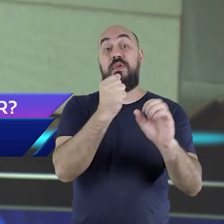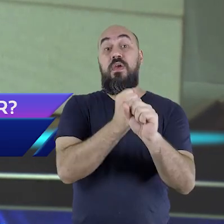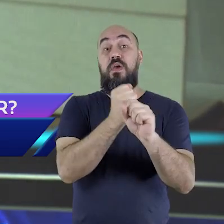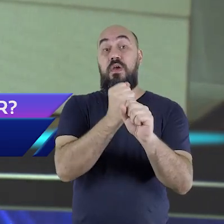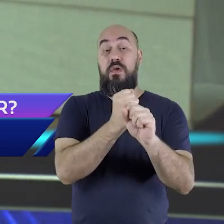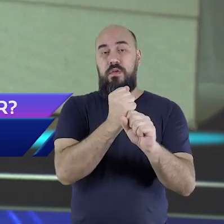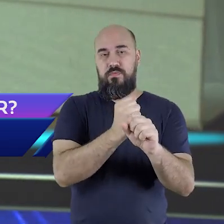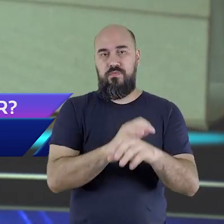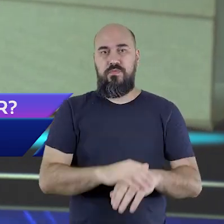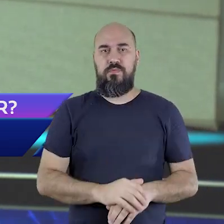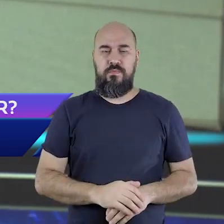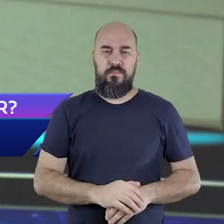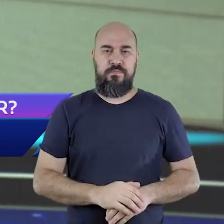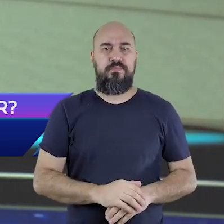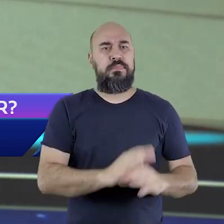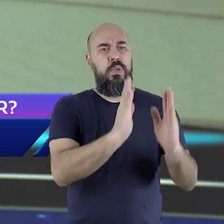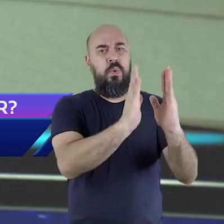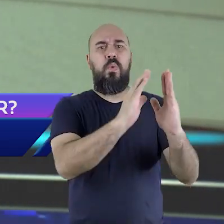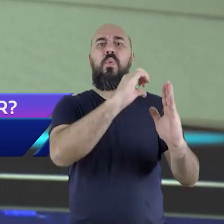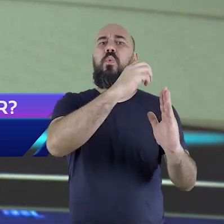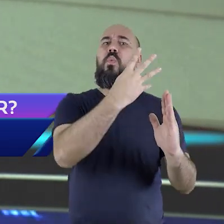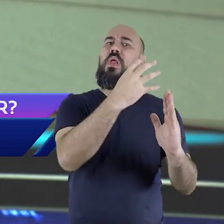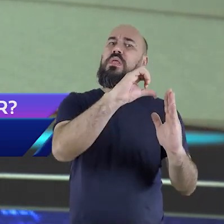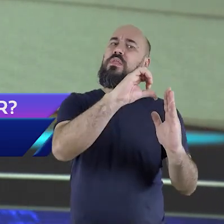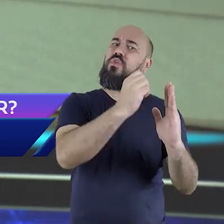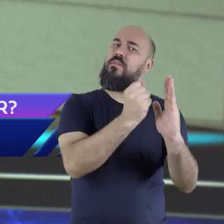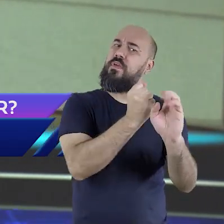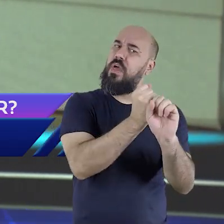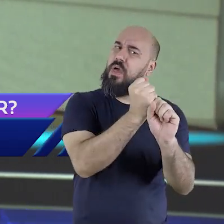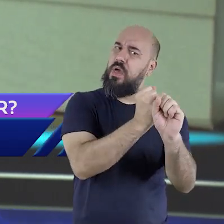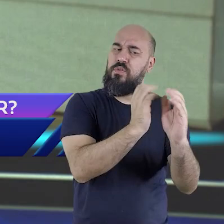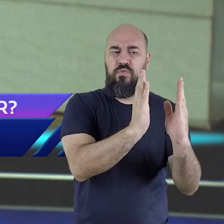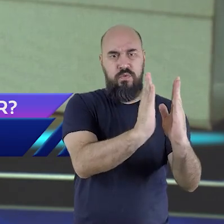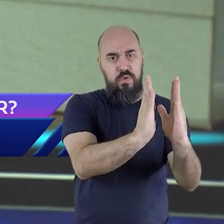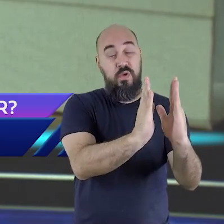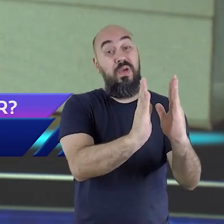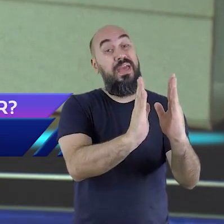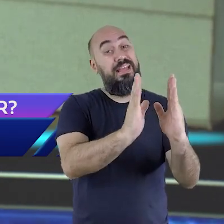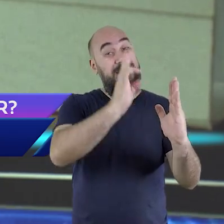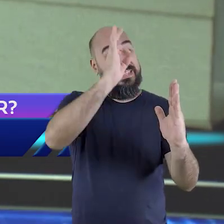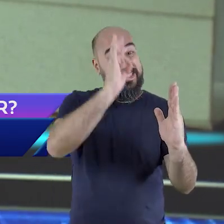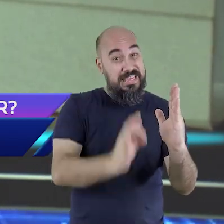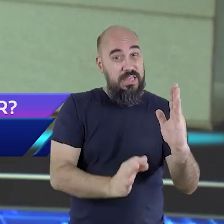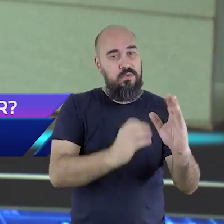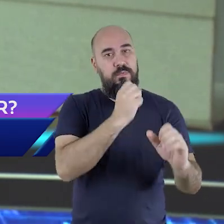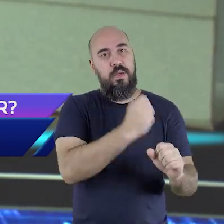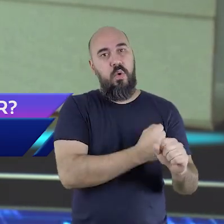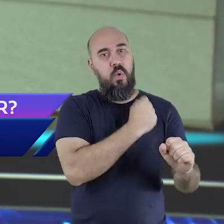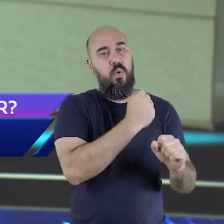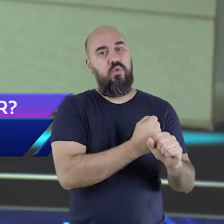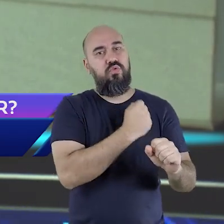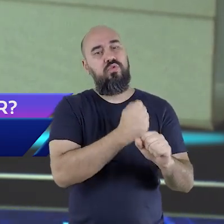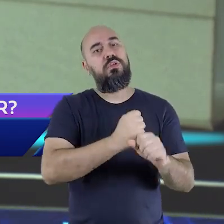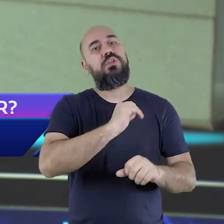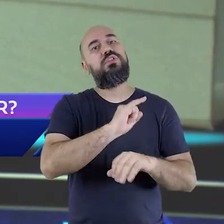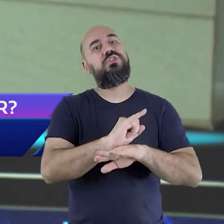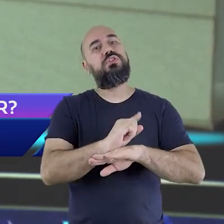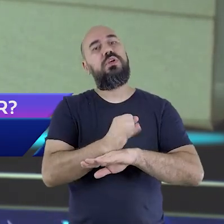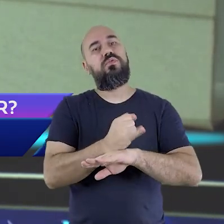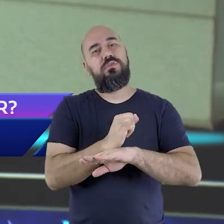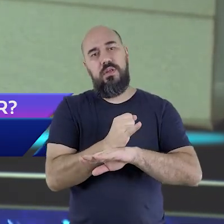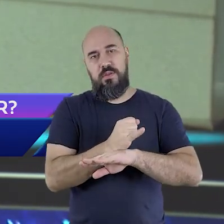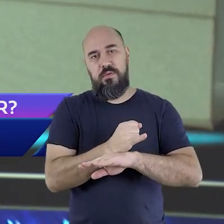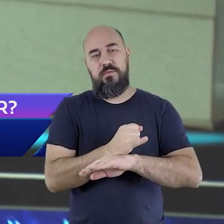nós olhamos na história, esses 49 anos foi o período exato para a reconstrução